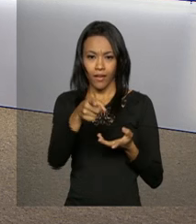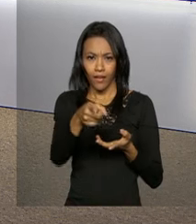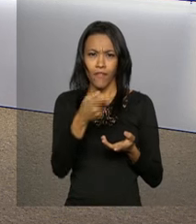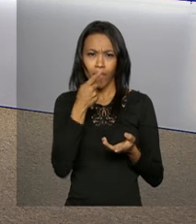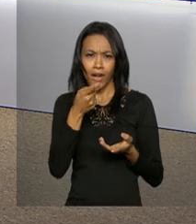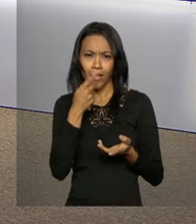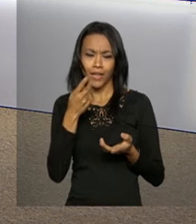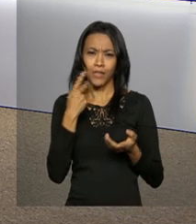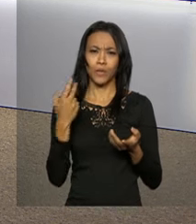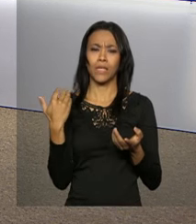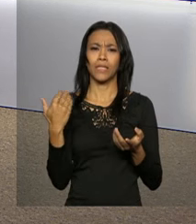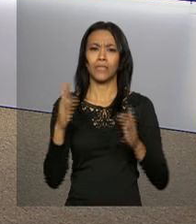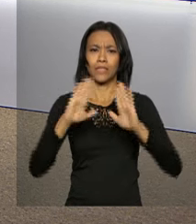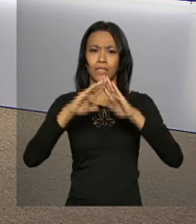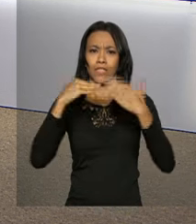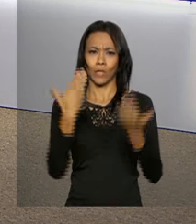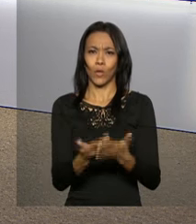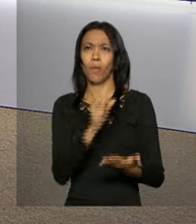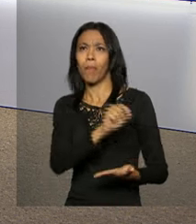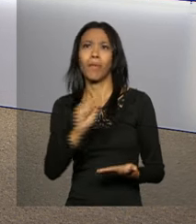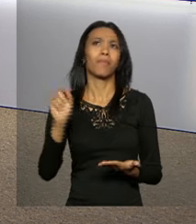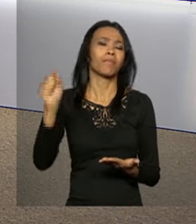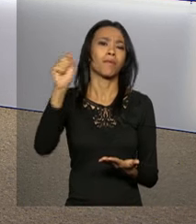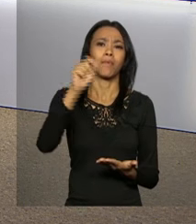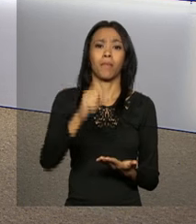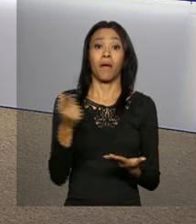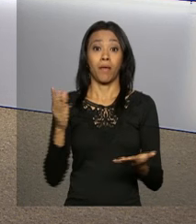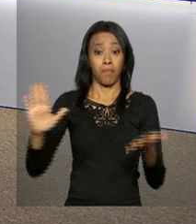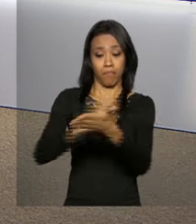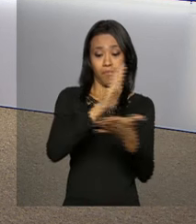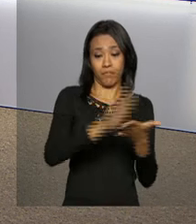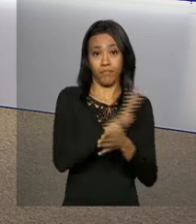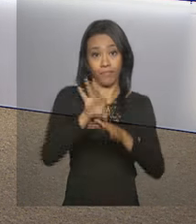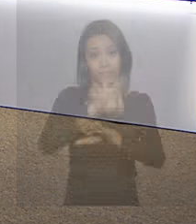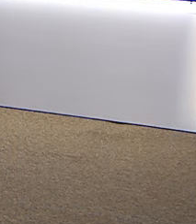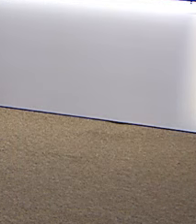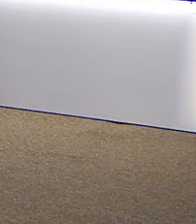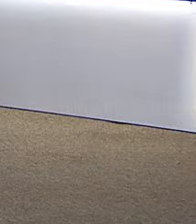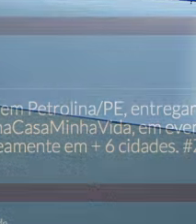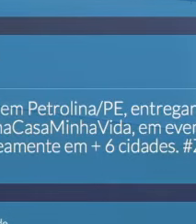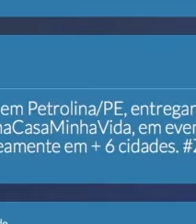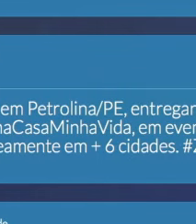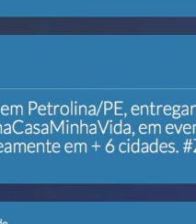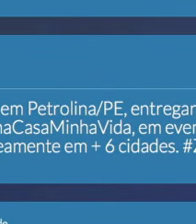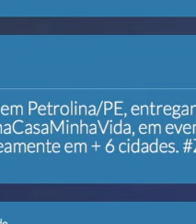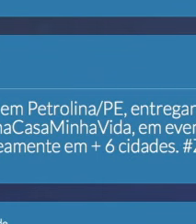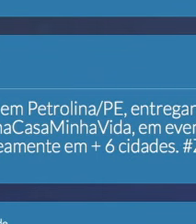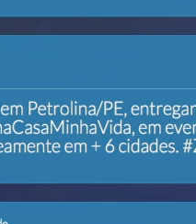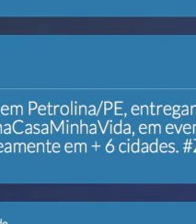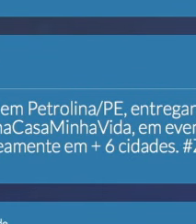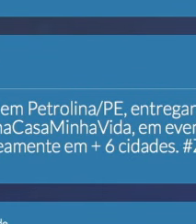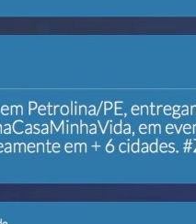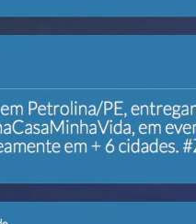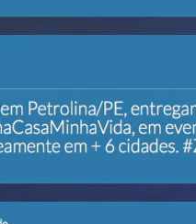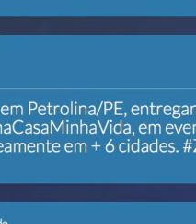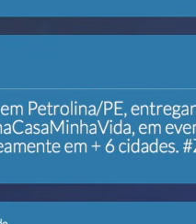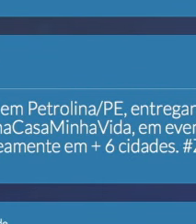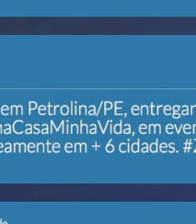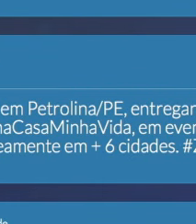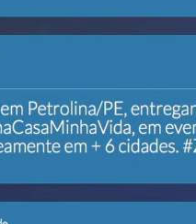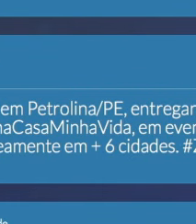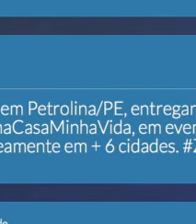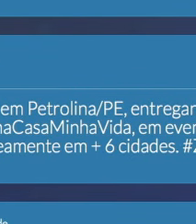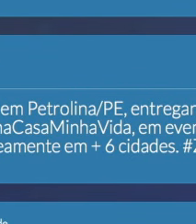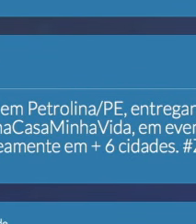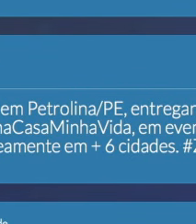nas escolas contra o Zika vírus. Olha só, 12:30 agora há pouco, comecei em Petrolina, entregando moradias do Minha Casa Minha